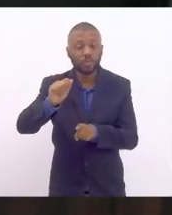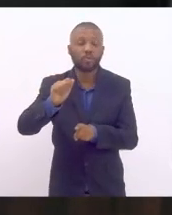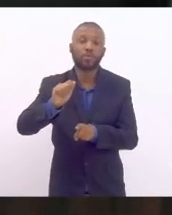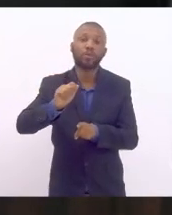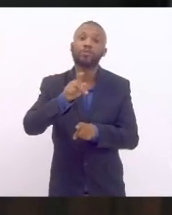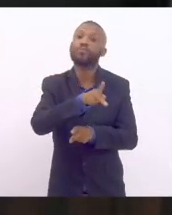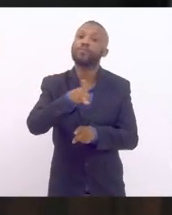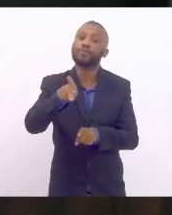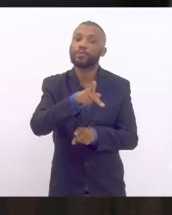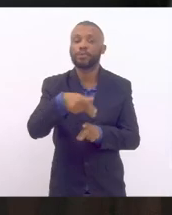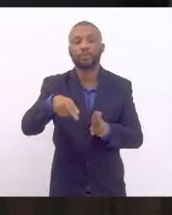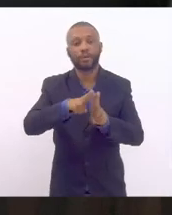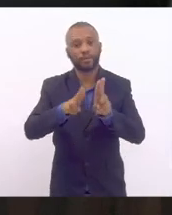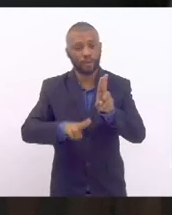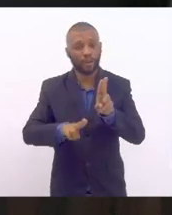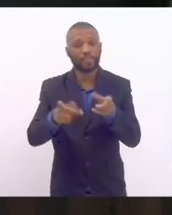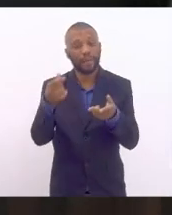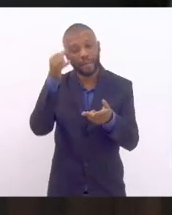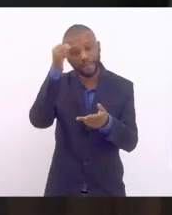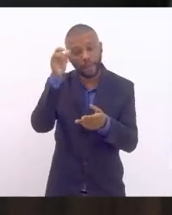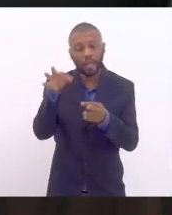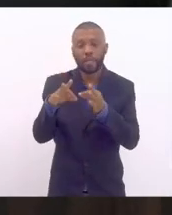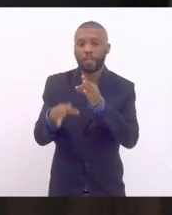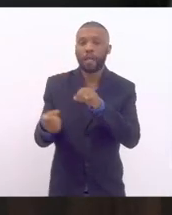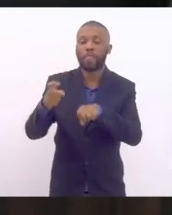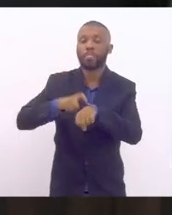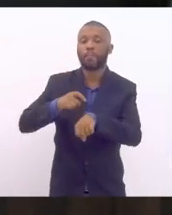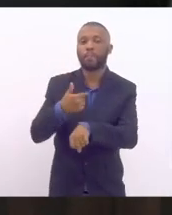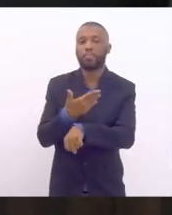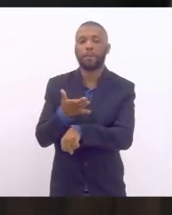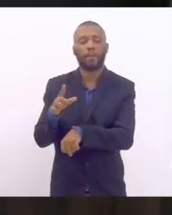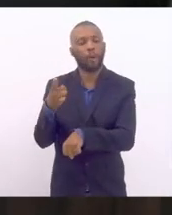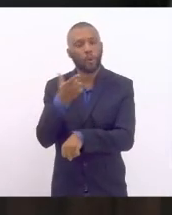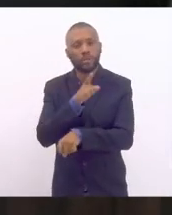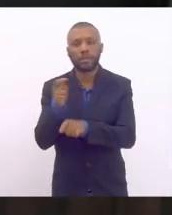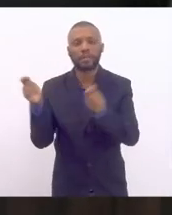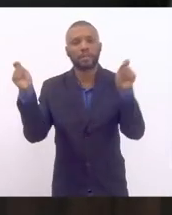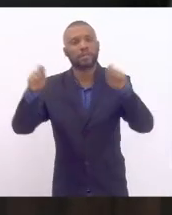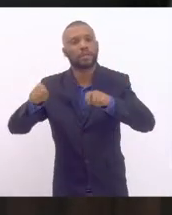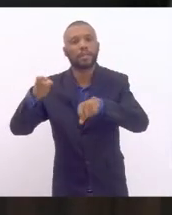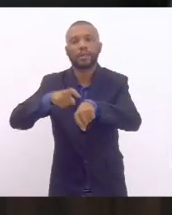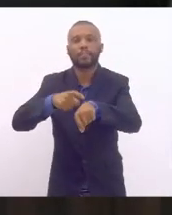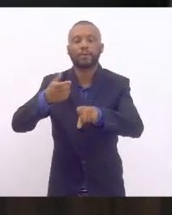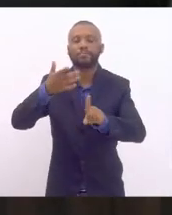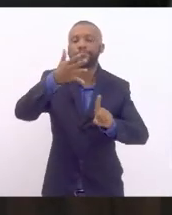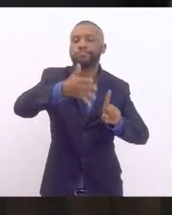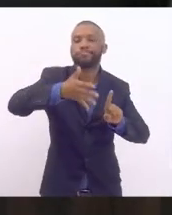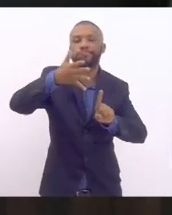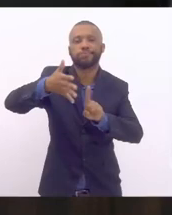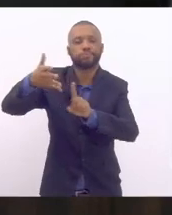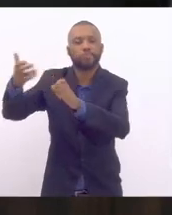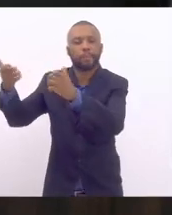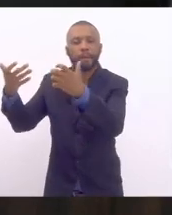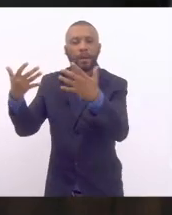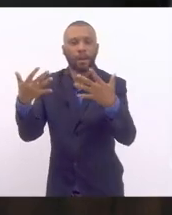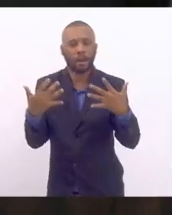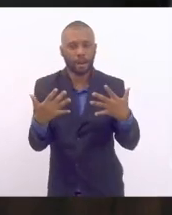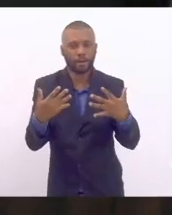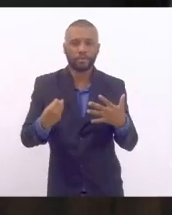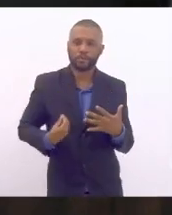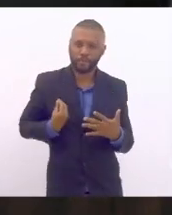tá sem prejuízo a gente ouvir outros em outras presentes